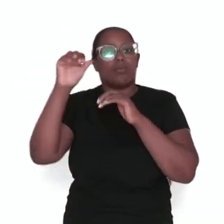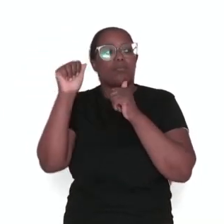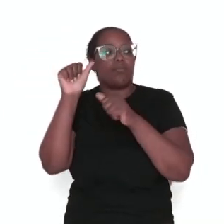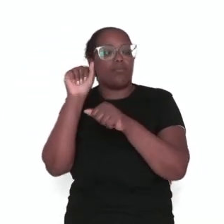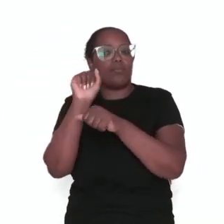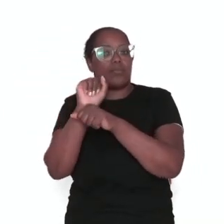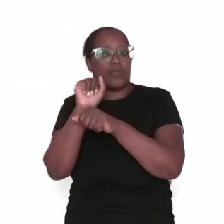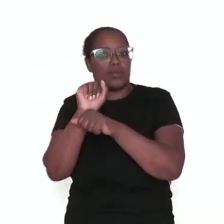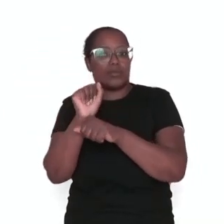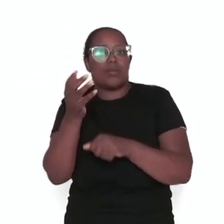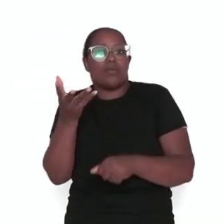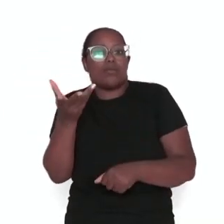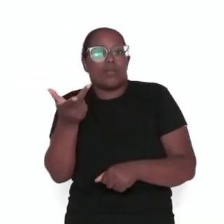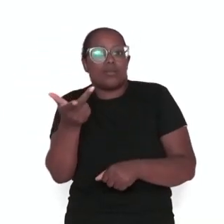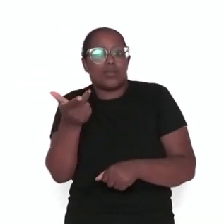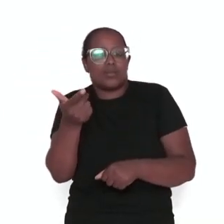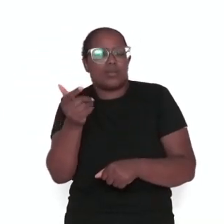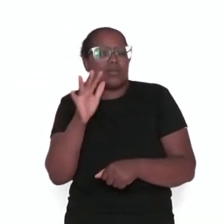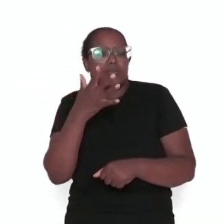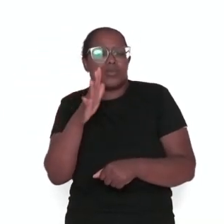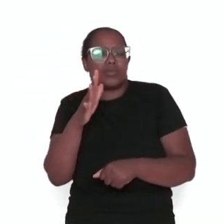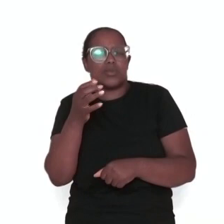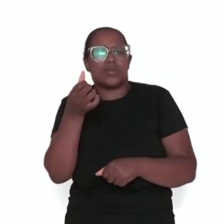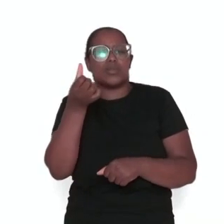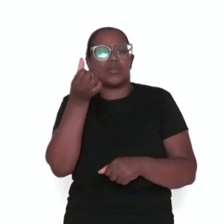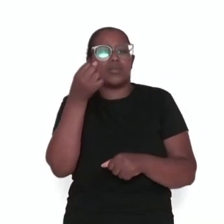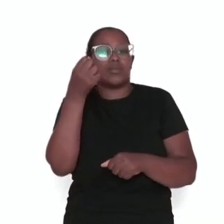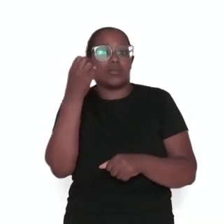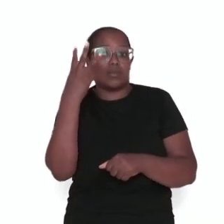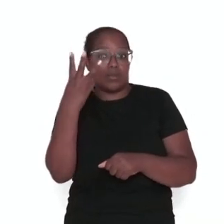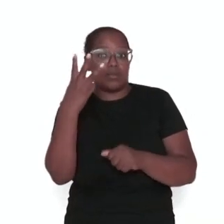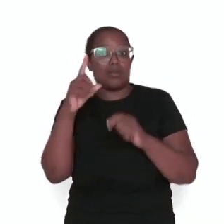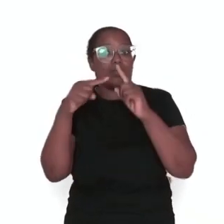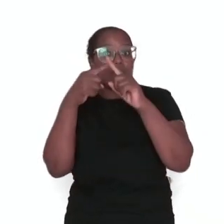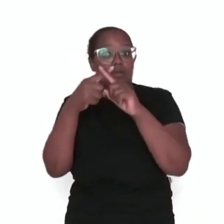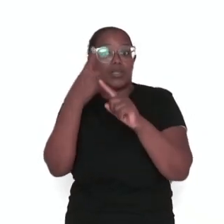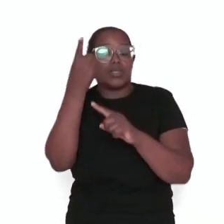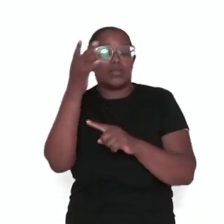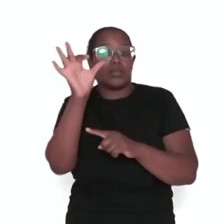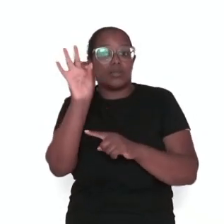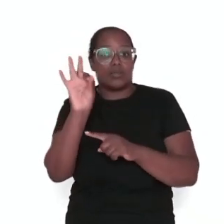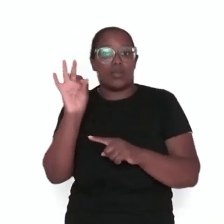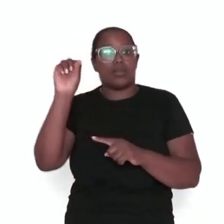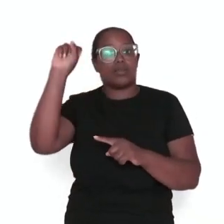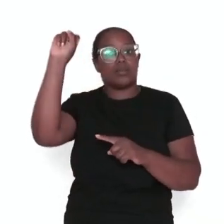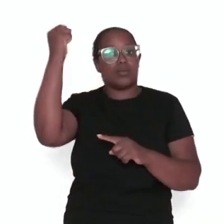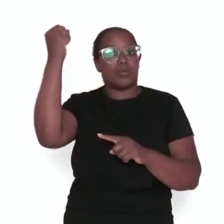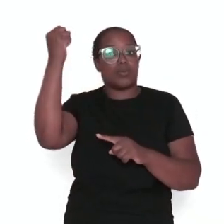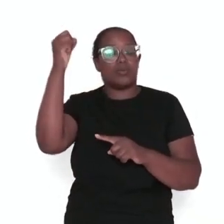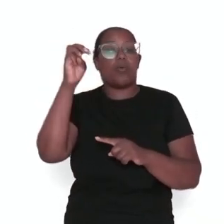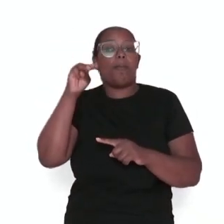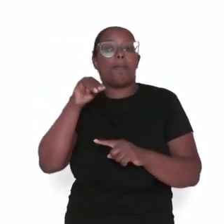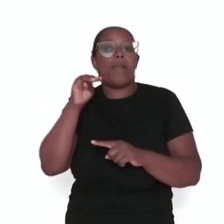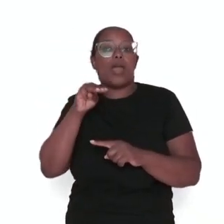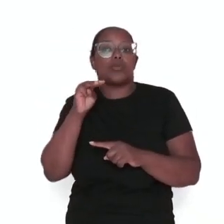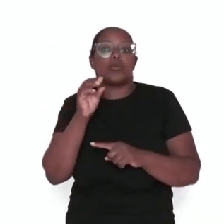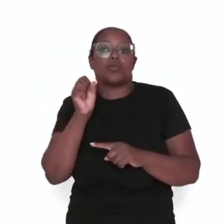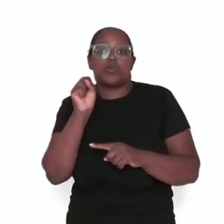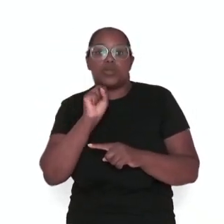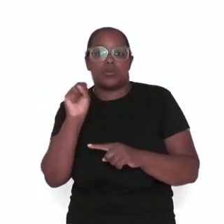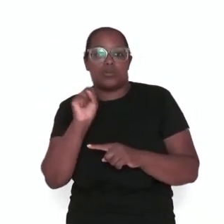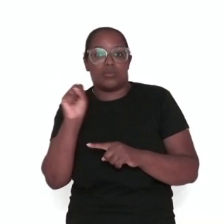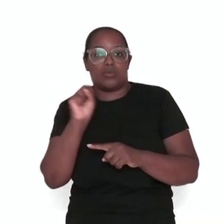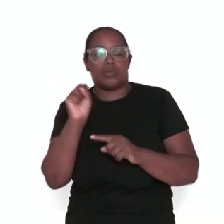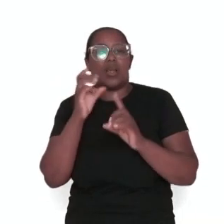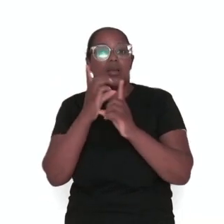com a velocidade aproximada de 3 vezes 10 elevado a 8 metros por segundo. A